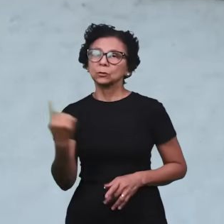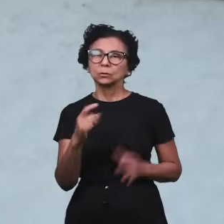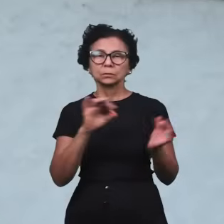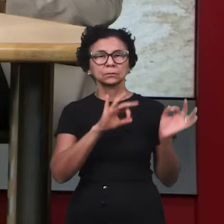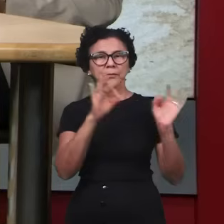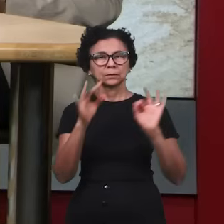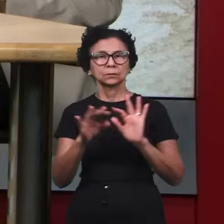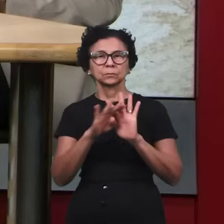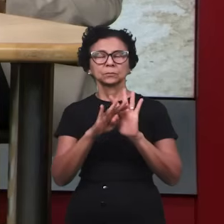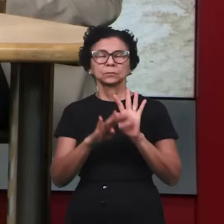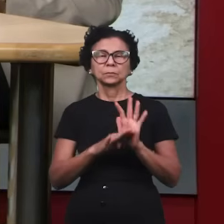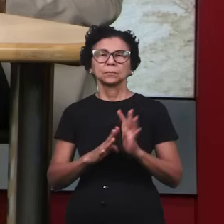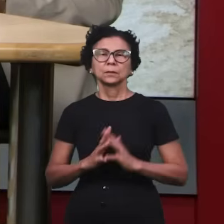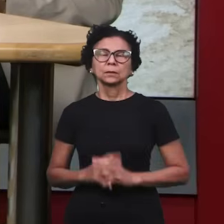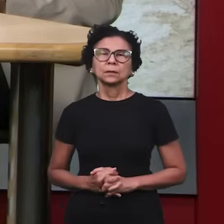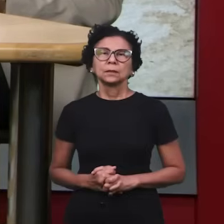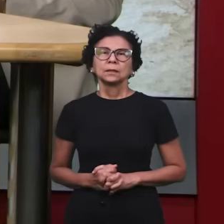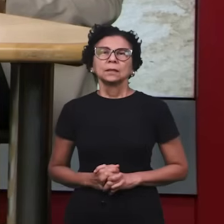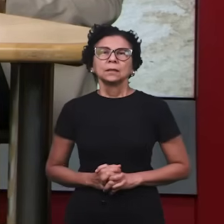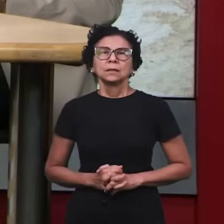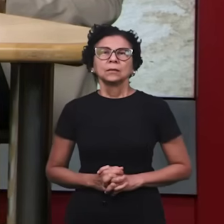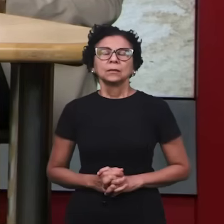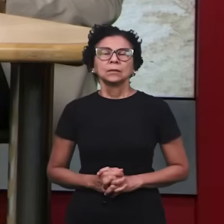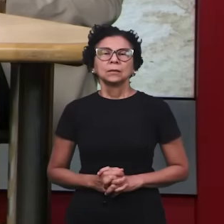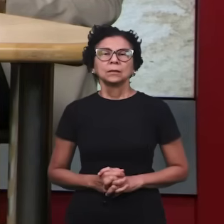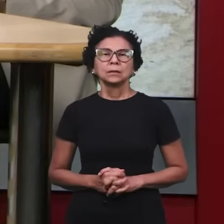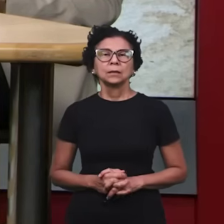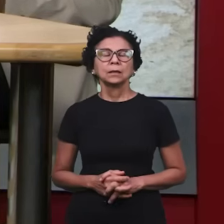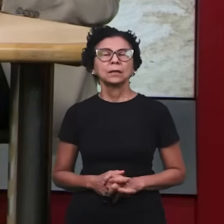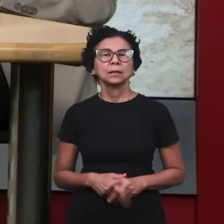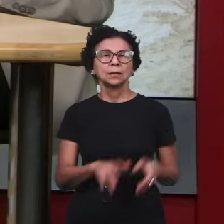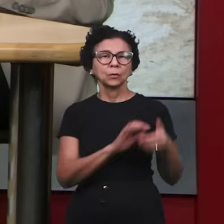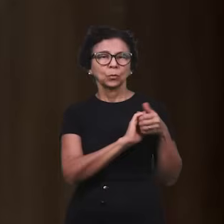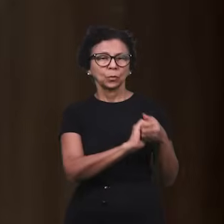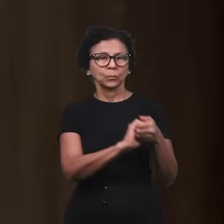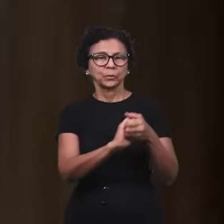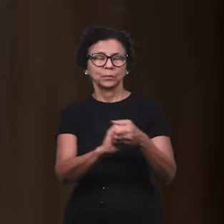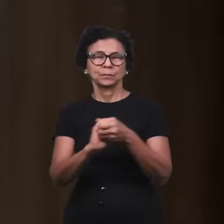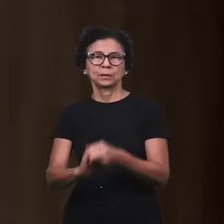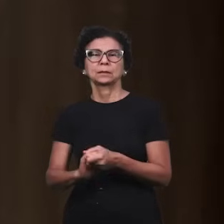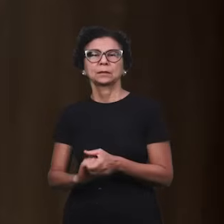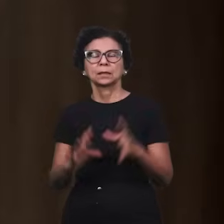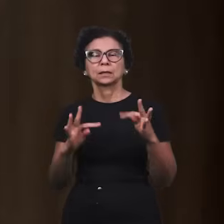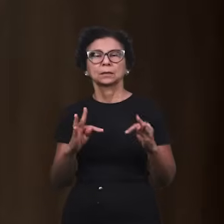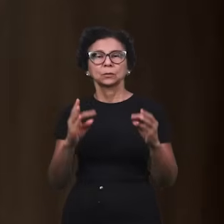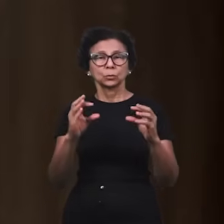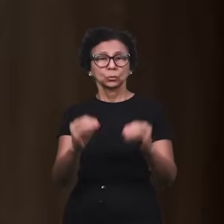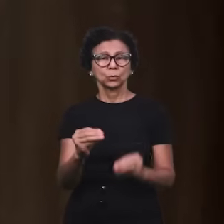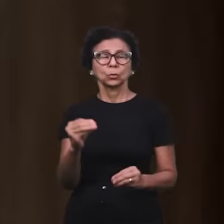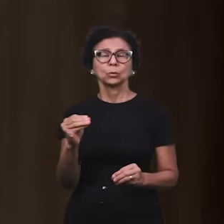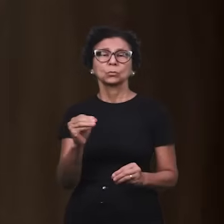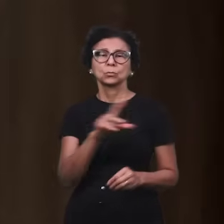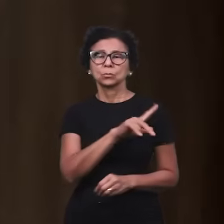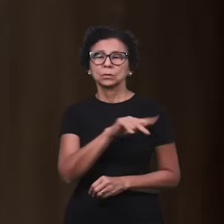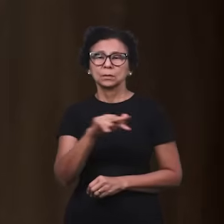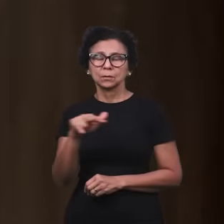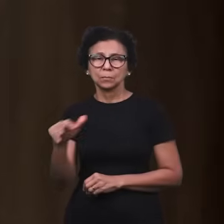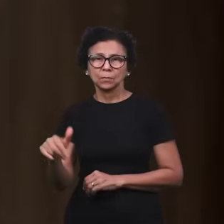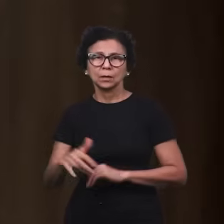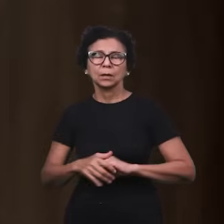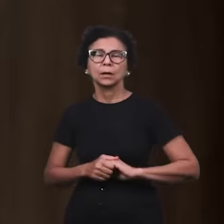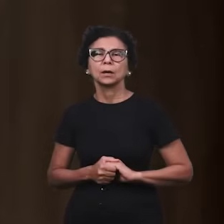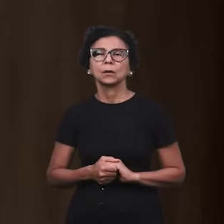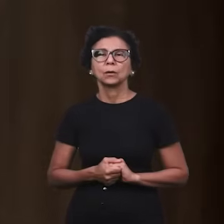aproveitar, antes de ler o texto base, de mandar aqui uma saudação a todas as igrejas da região do Vale do Paraíba, em São